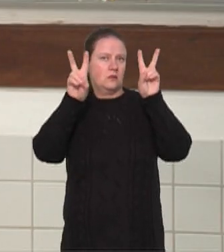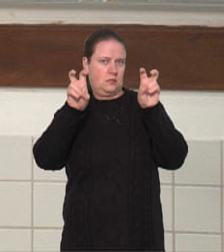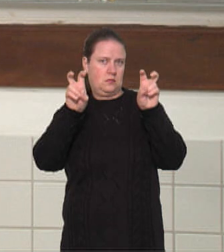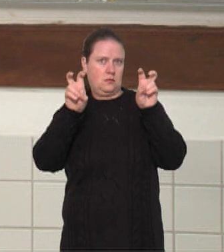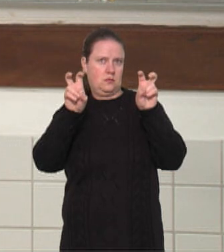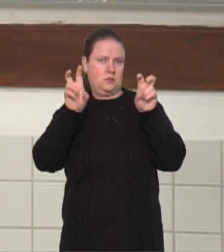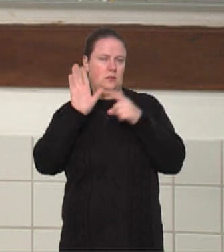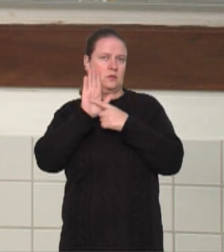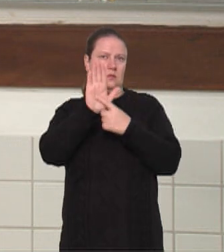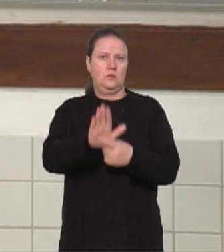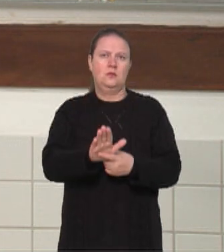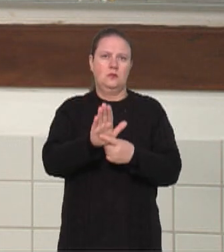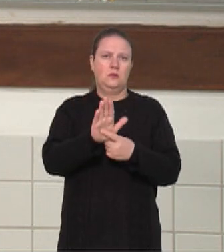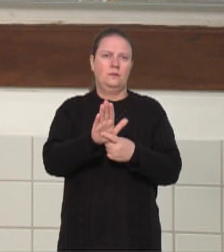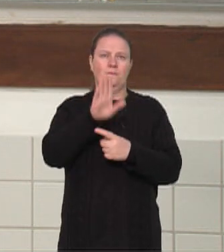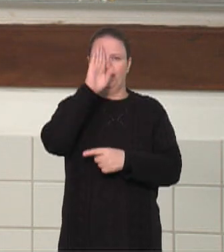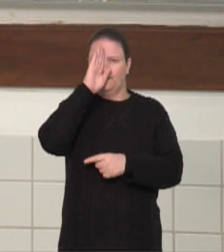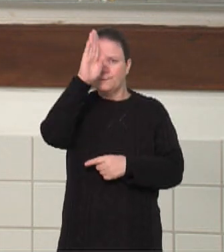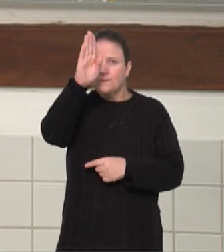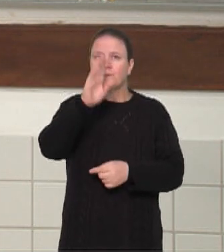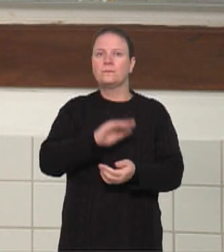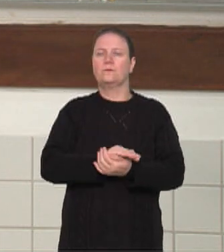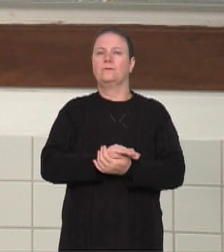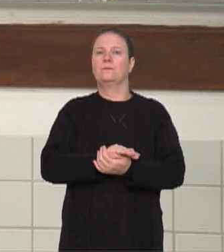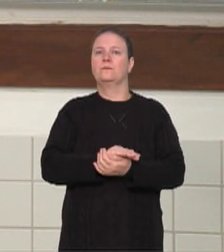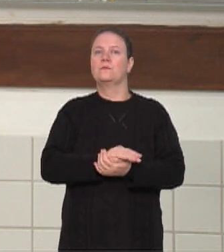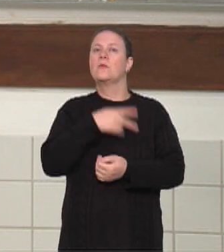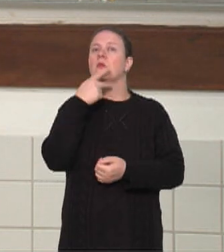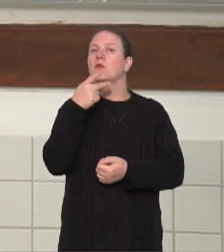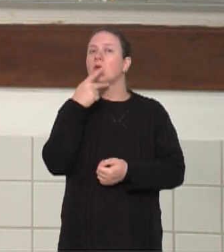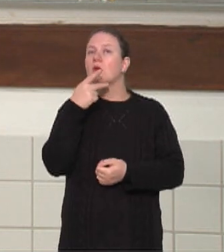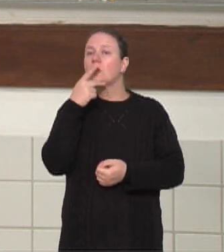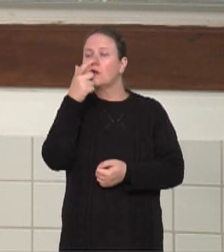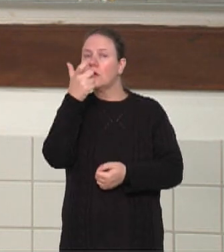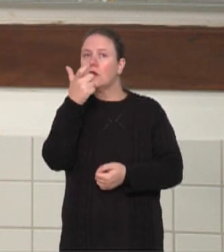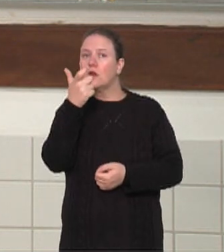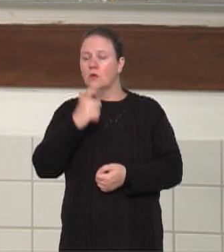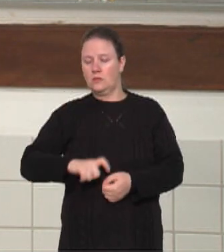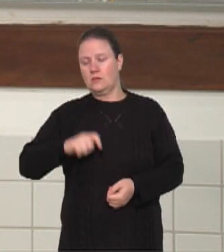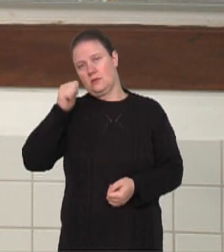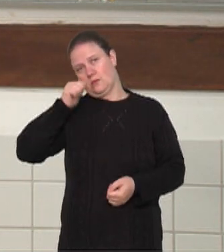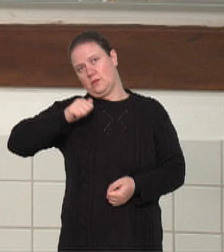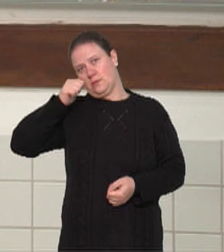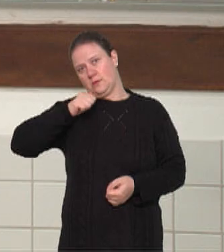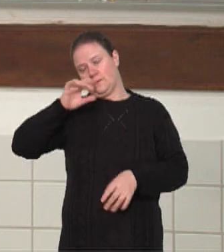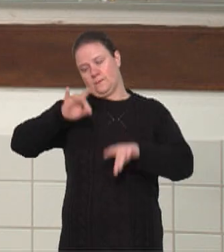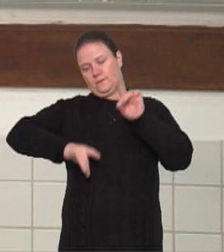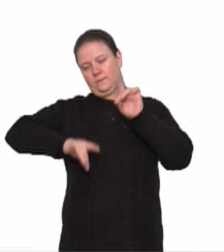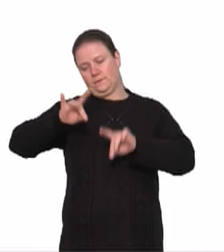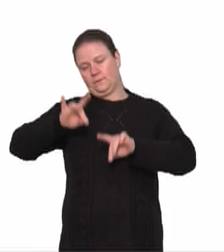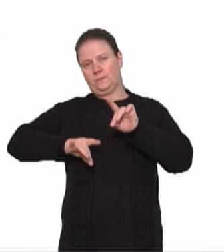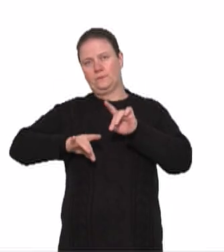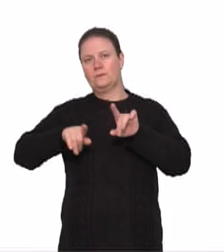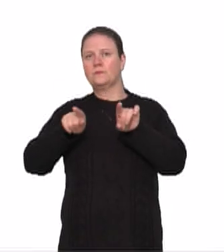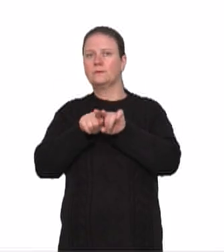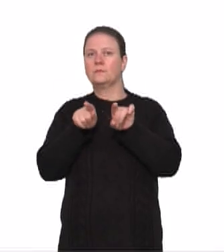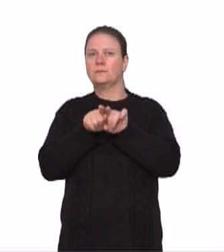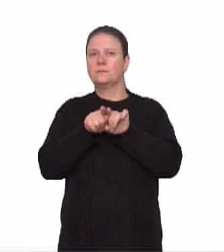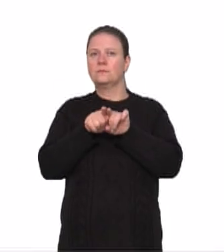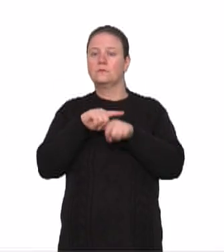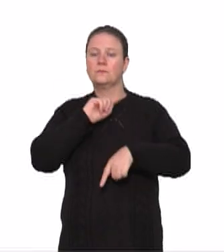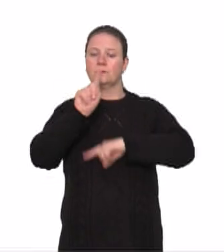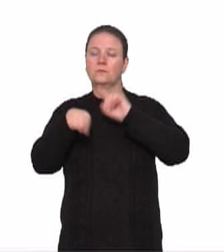foi colocado ali o discurso direto, que é a fala direta dessa personagem nessa peça teatral. Na sequência, como